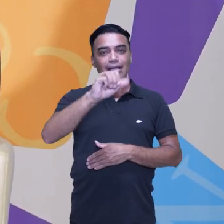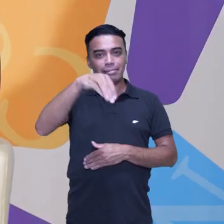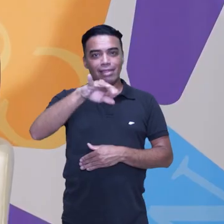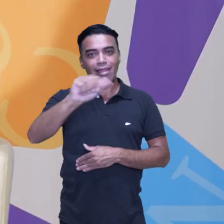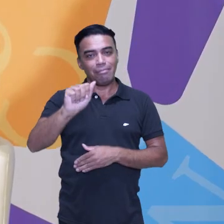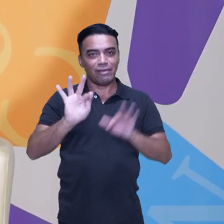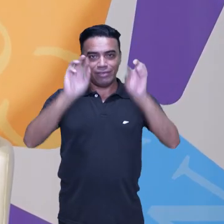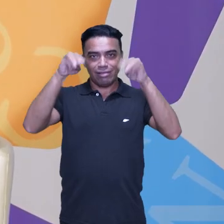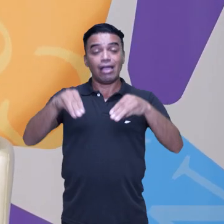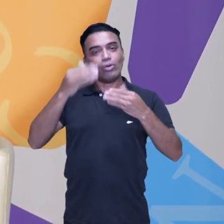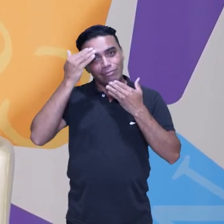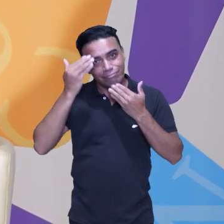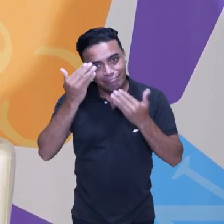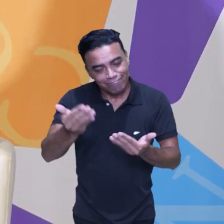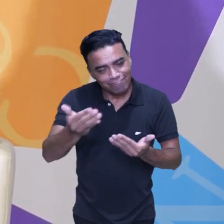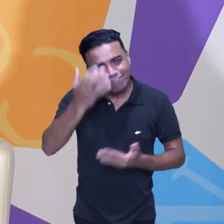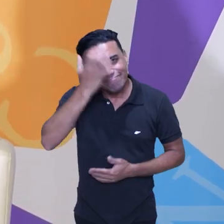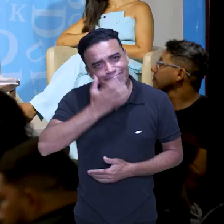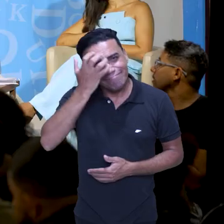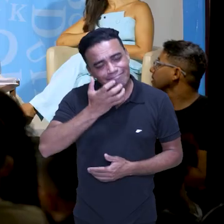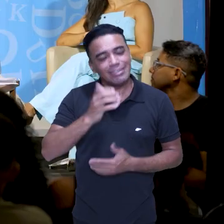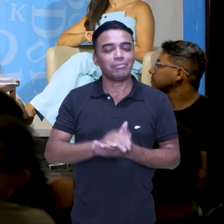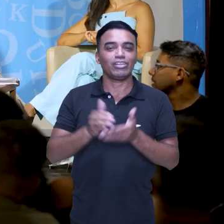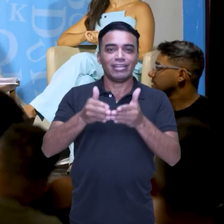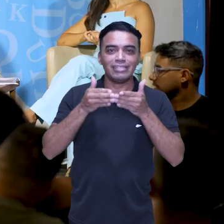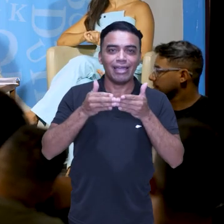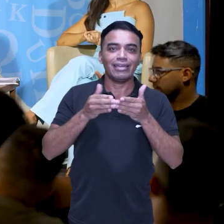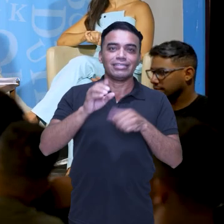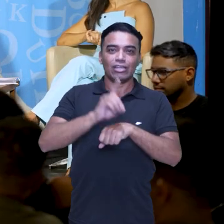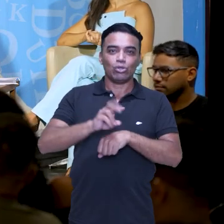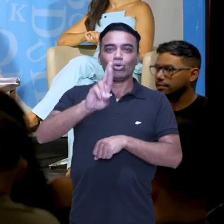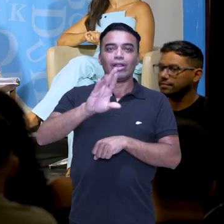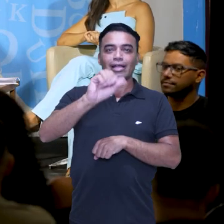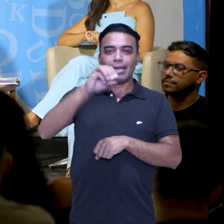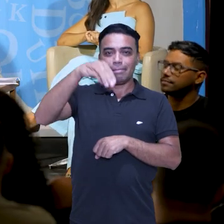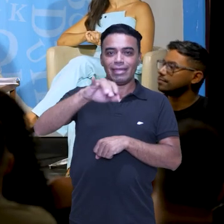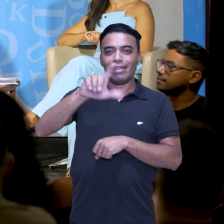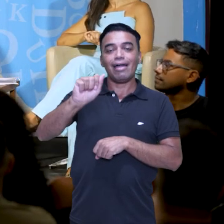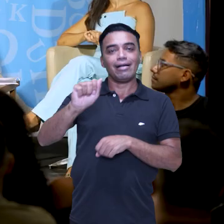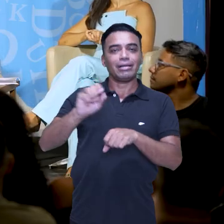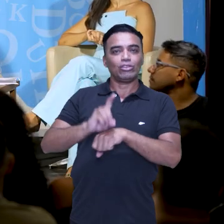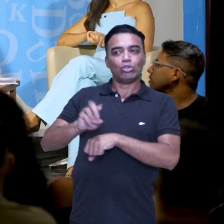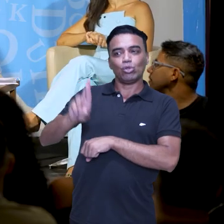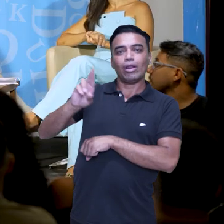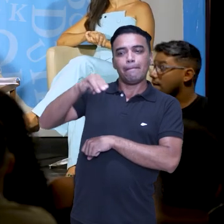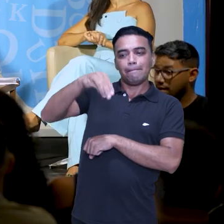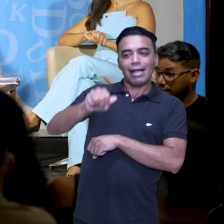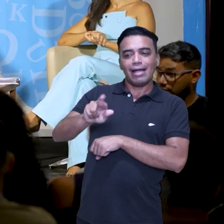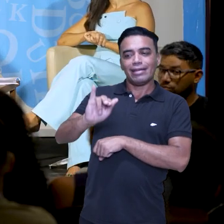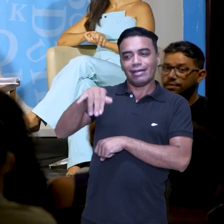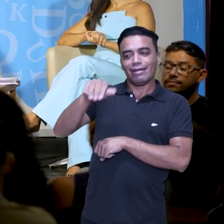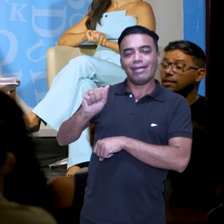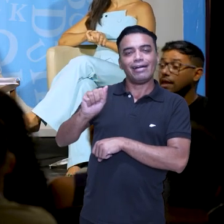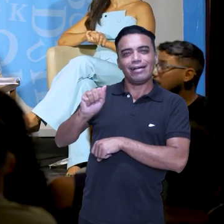finalizar também, mas eu queria agradecer, realmente, eu queria pedir licença para a doutora Camila, para falar também da doutora Mariana, que teve um grande